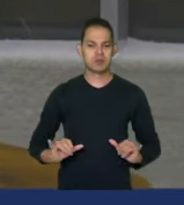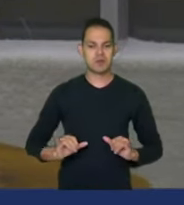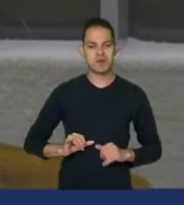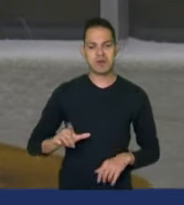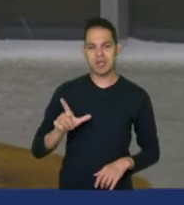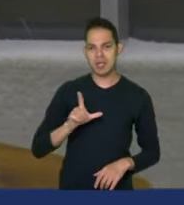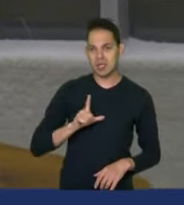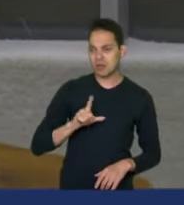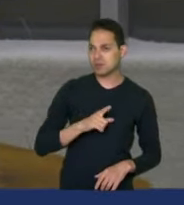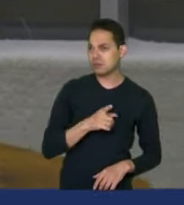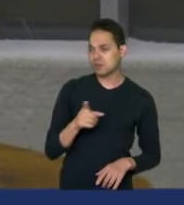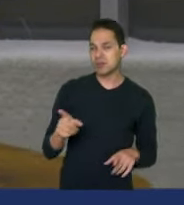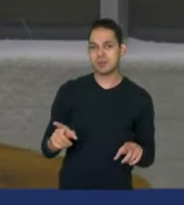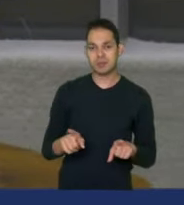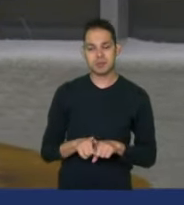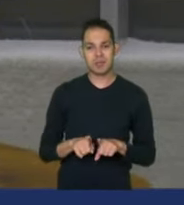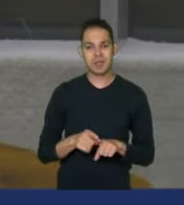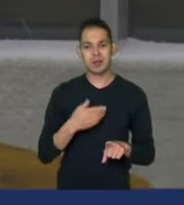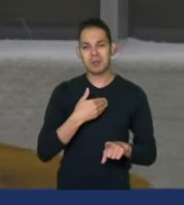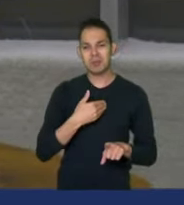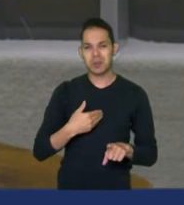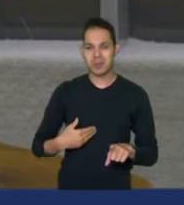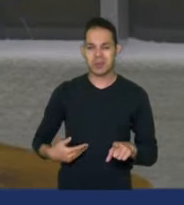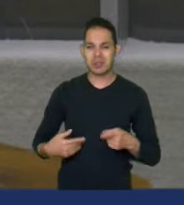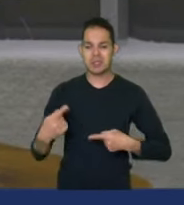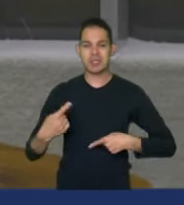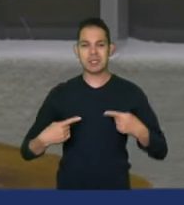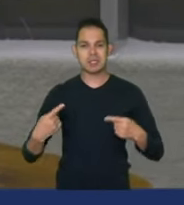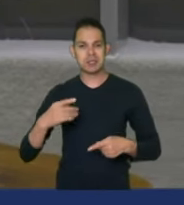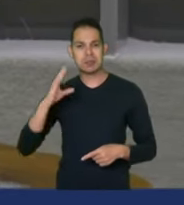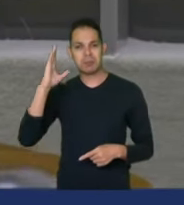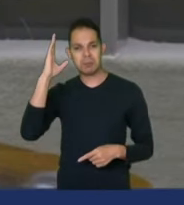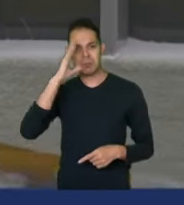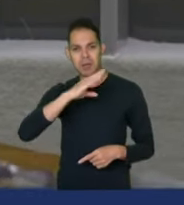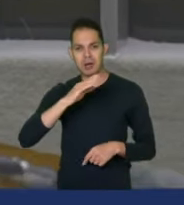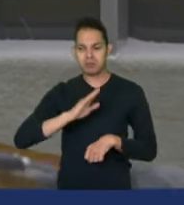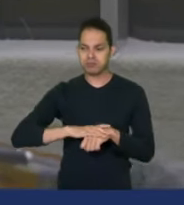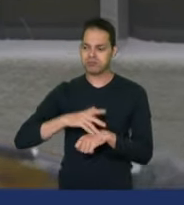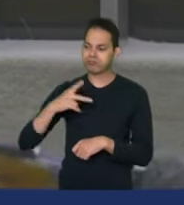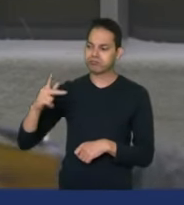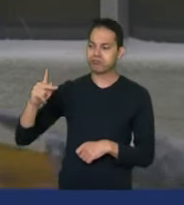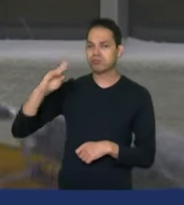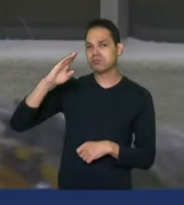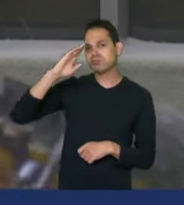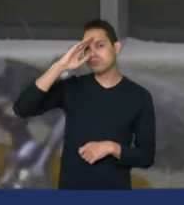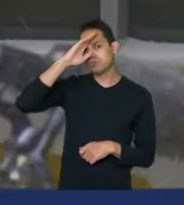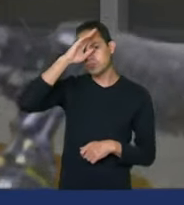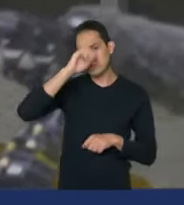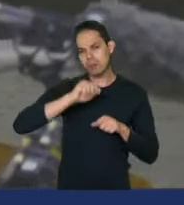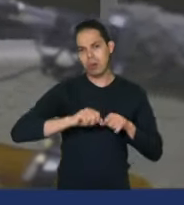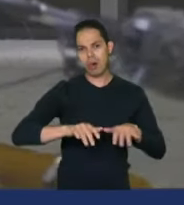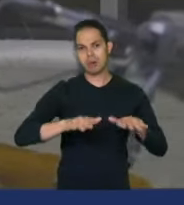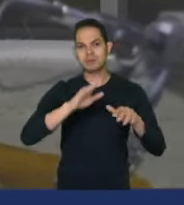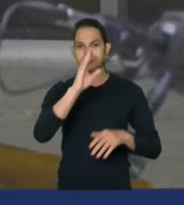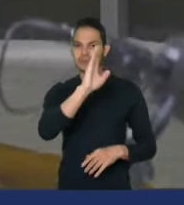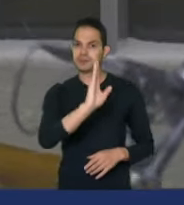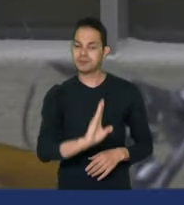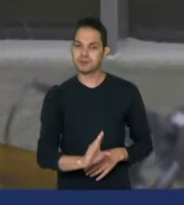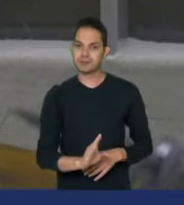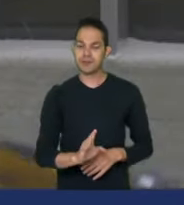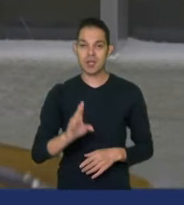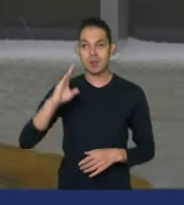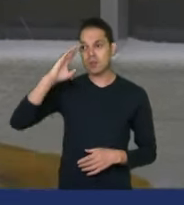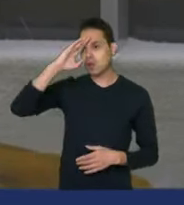essa política nociva e perversa que o governo Bolsonaro implementa no nosso país. Fora